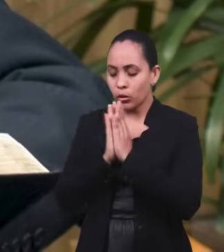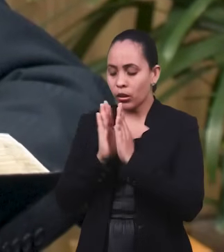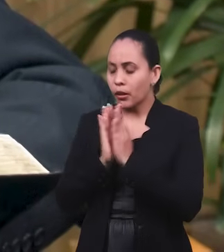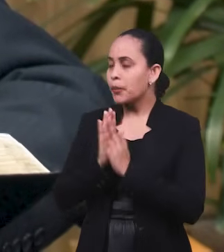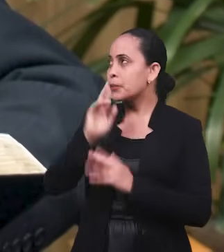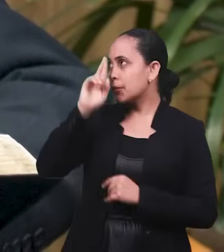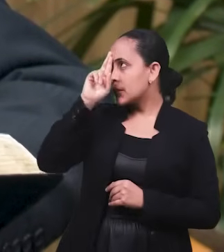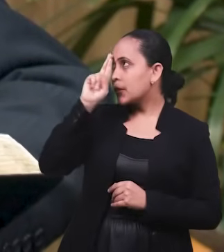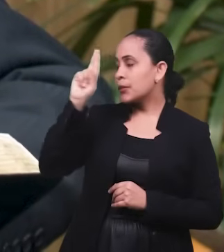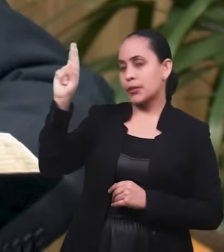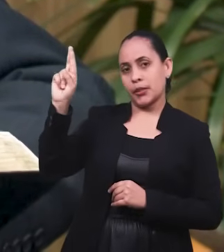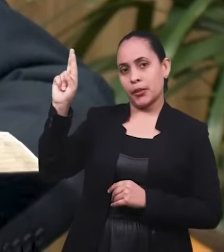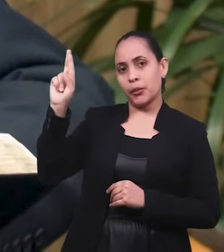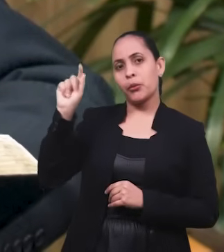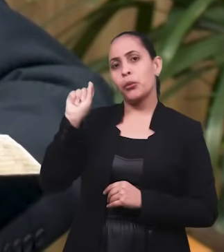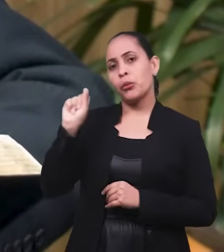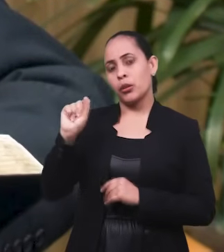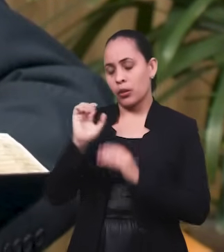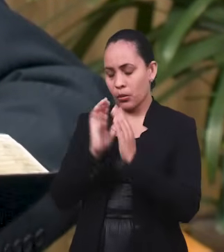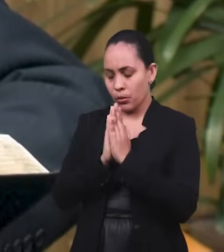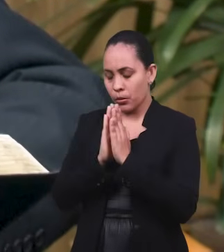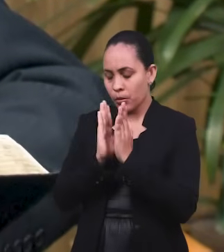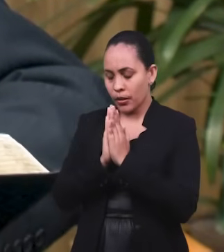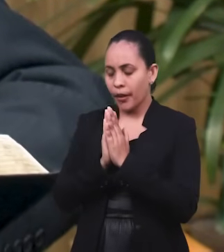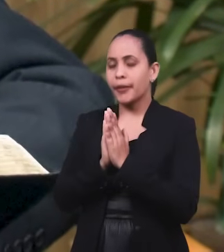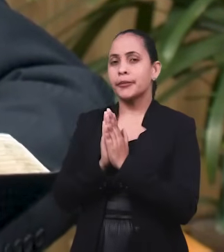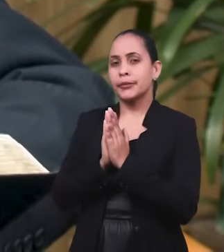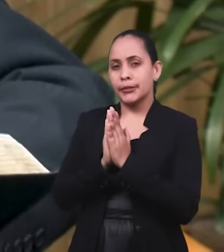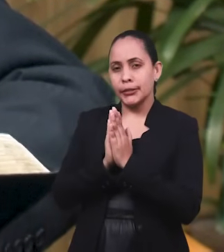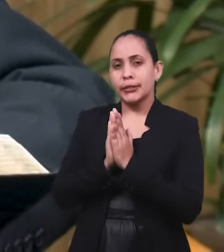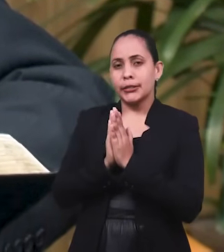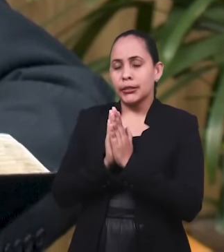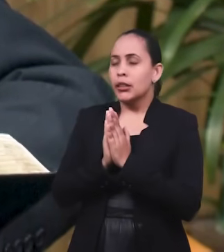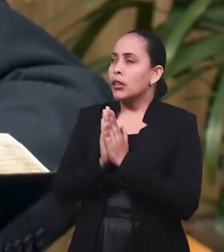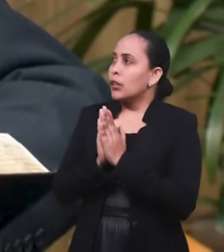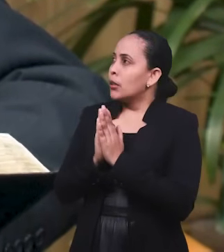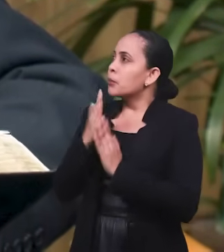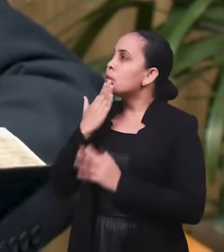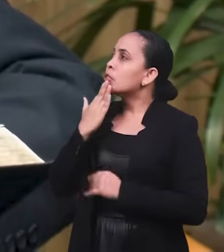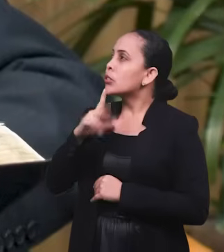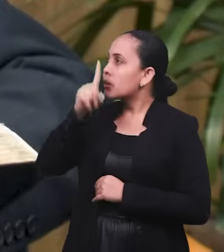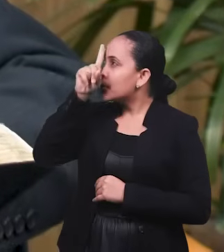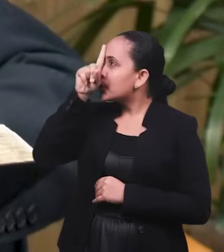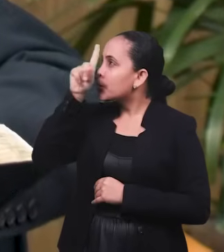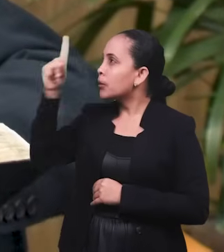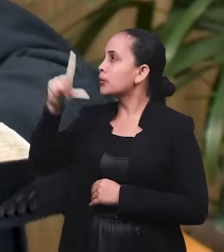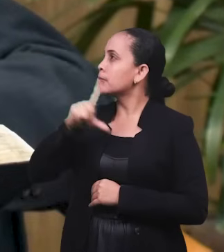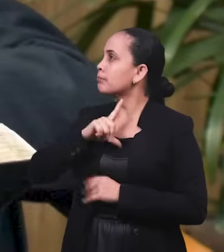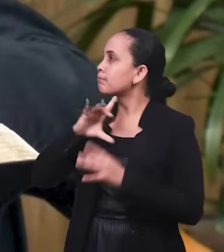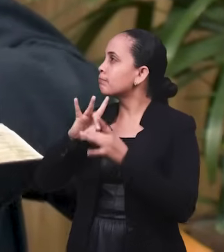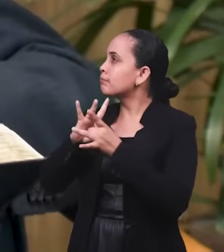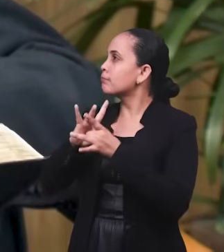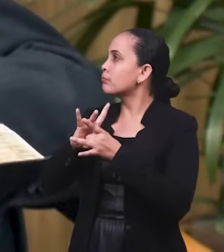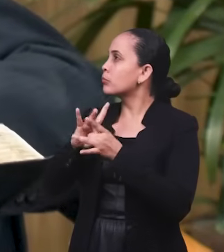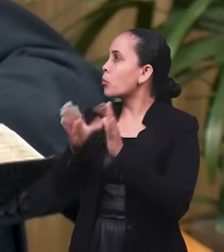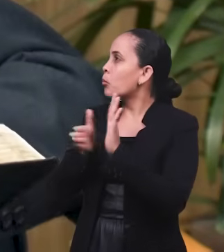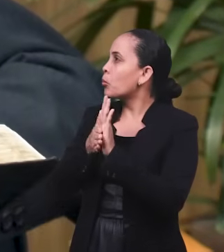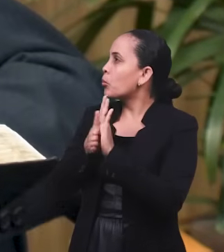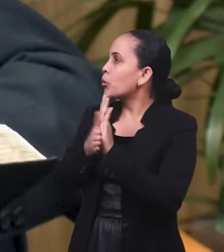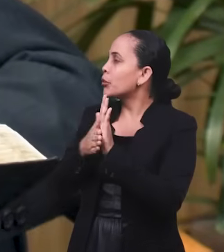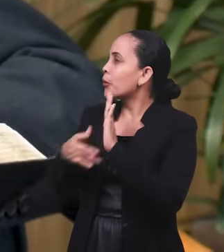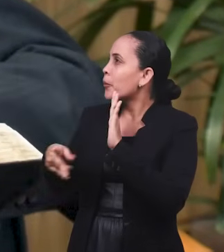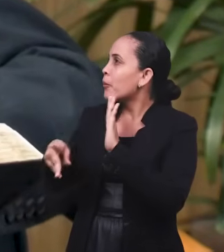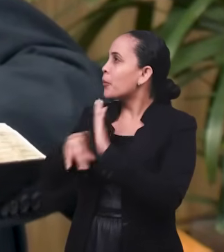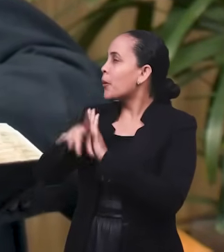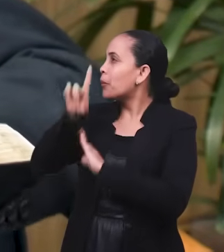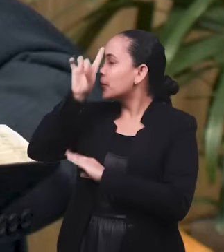Senhor, orar com sabedoria, né? Procurar sempre entrar dentro do projeto de Deus, aquilo que